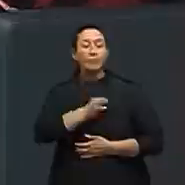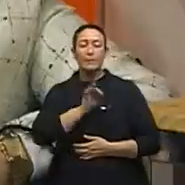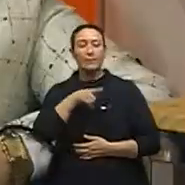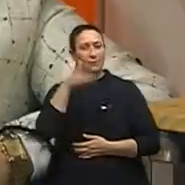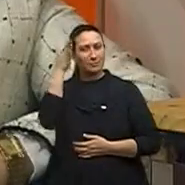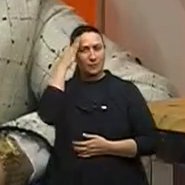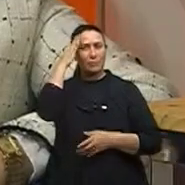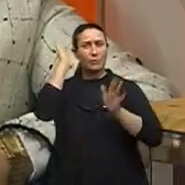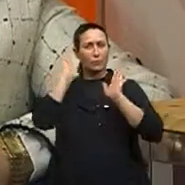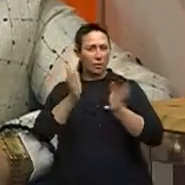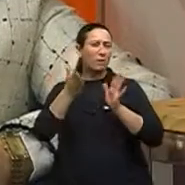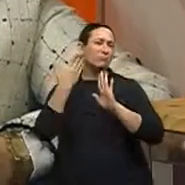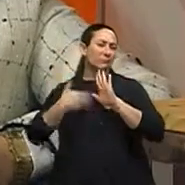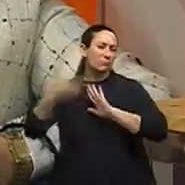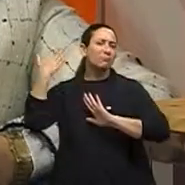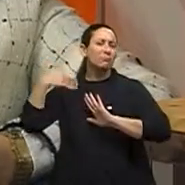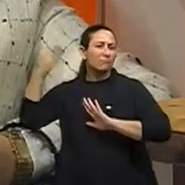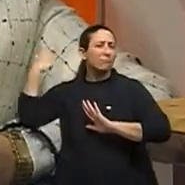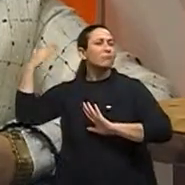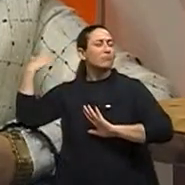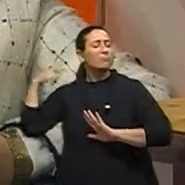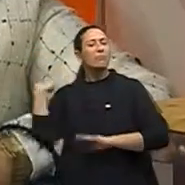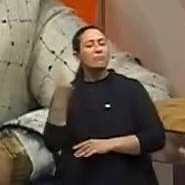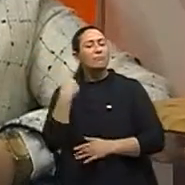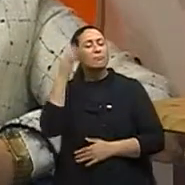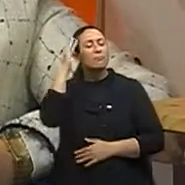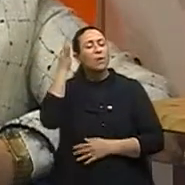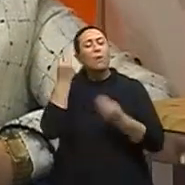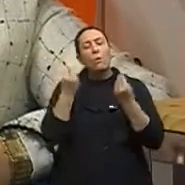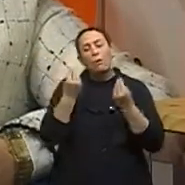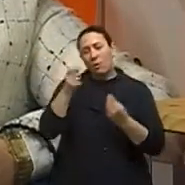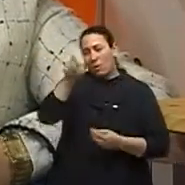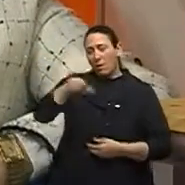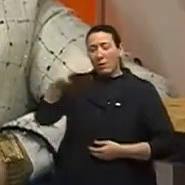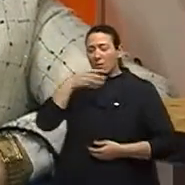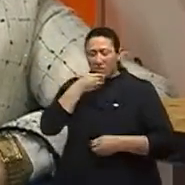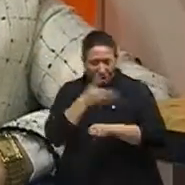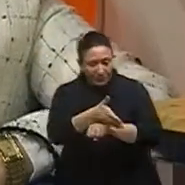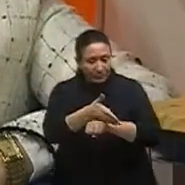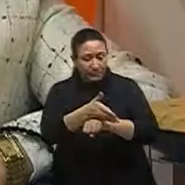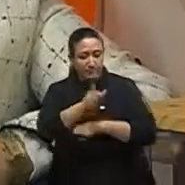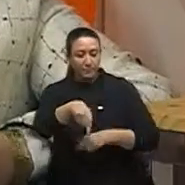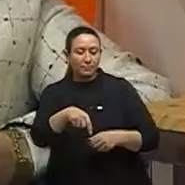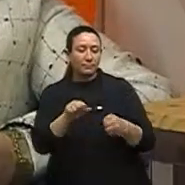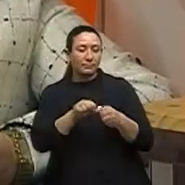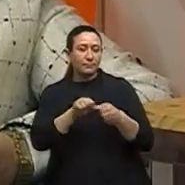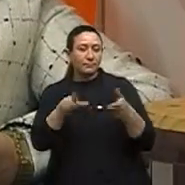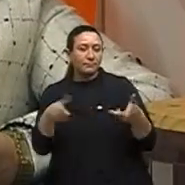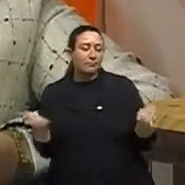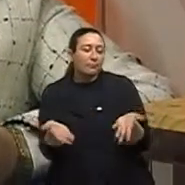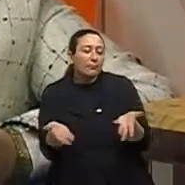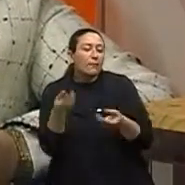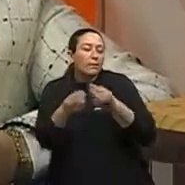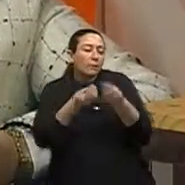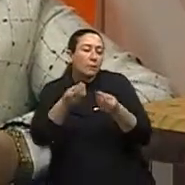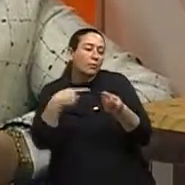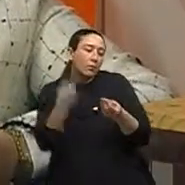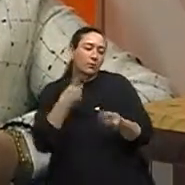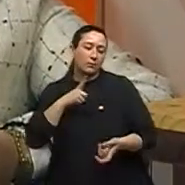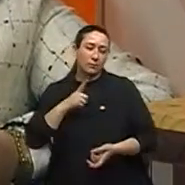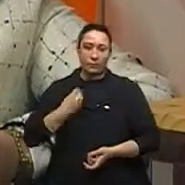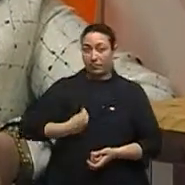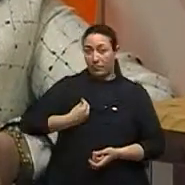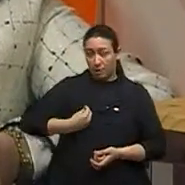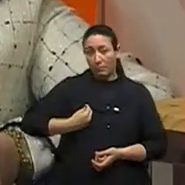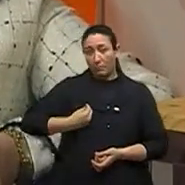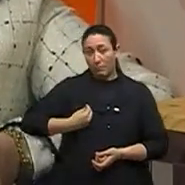tempo a gente vem se questionando sobre a participação do homem nesse processo do envelhecer claro nós estamos vivendo mais e quando se diz